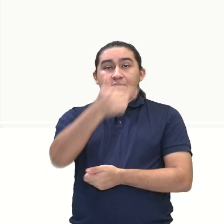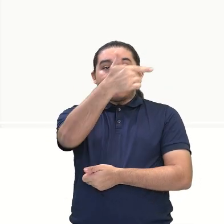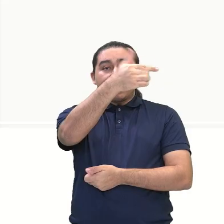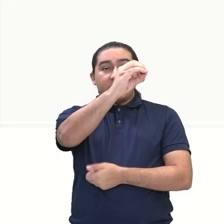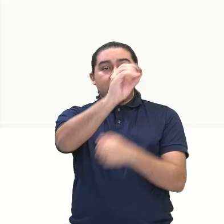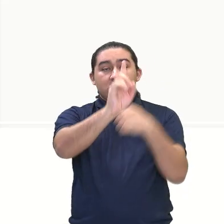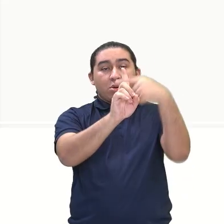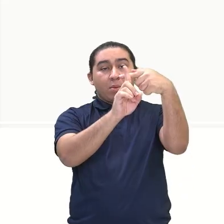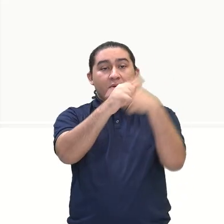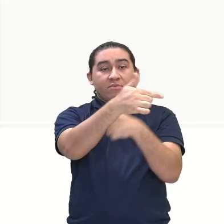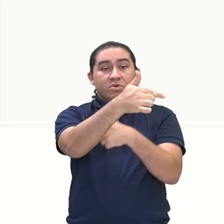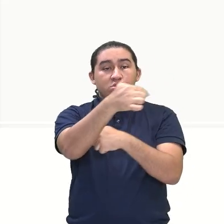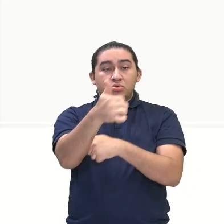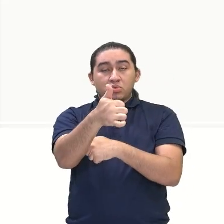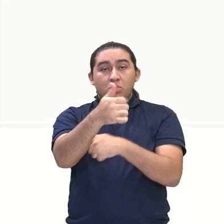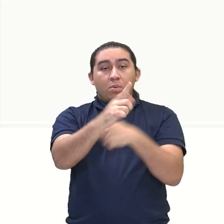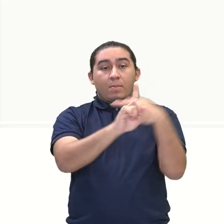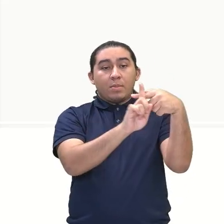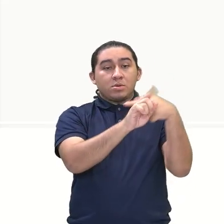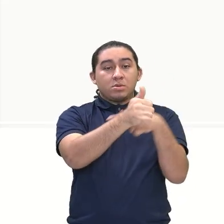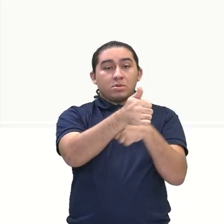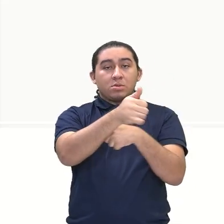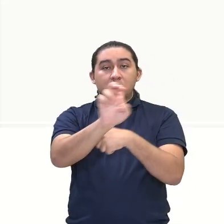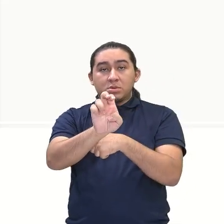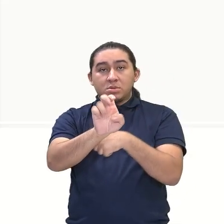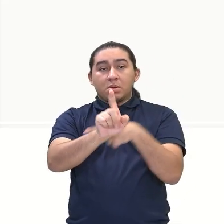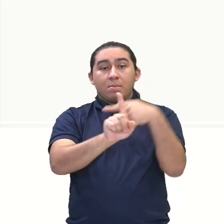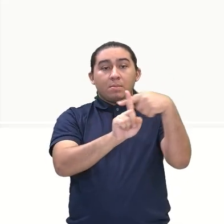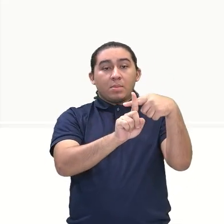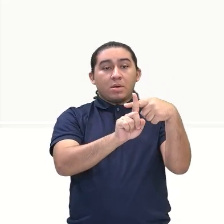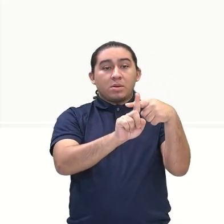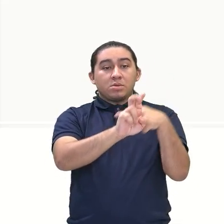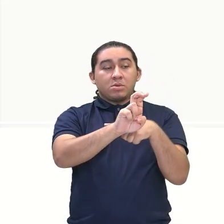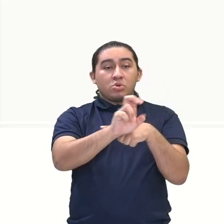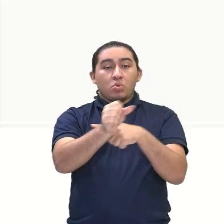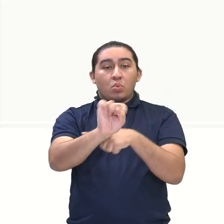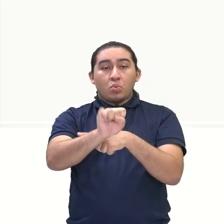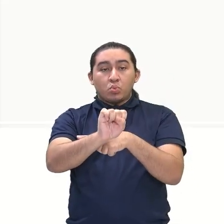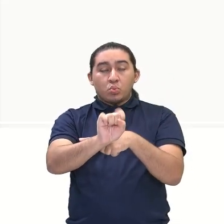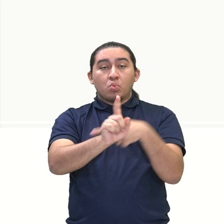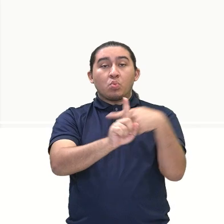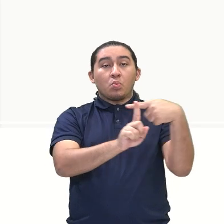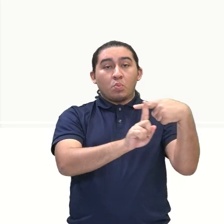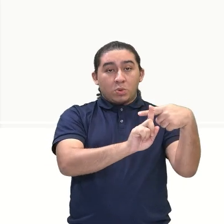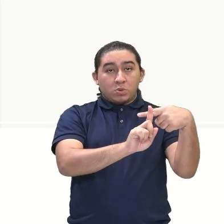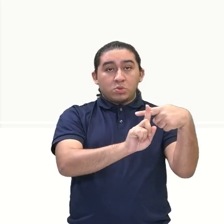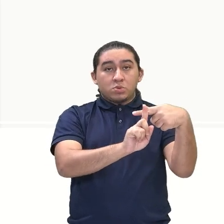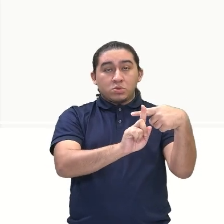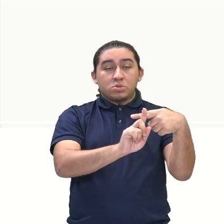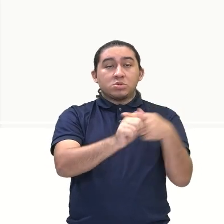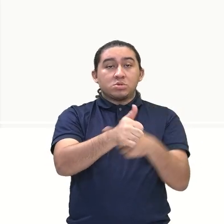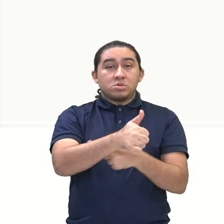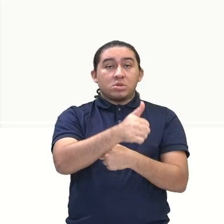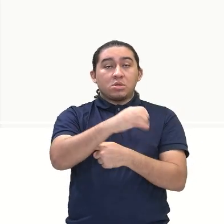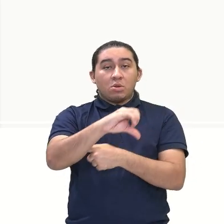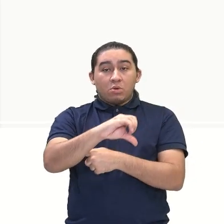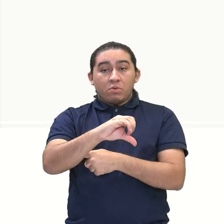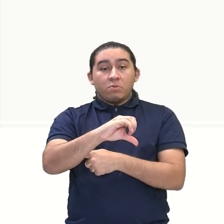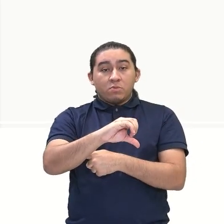21 mais 15 mais 58 mais